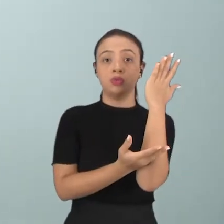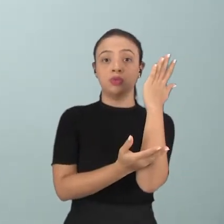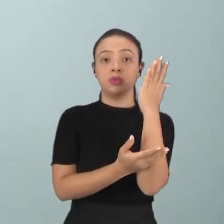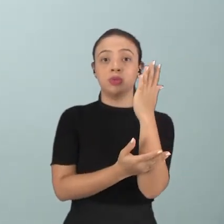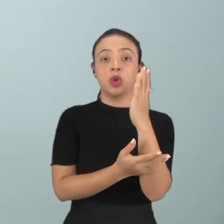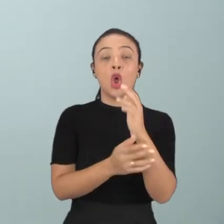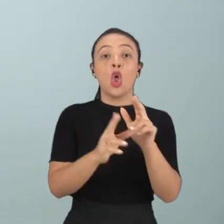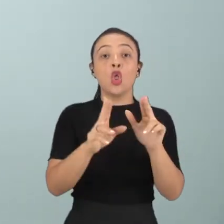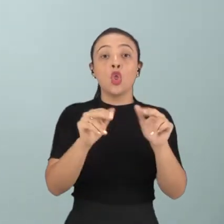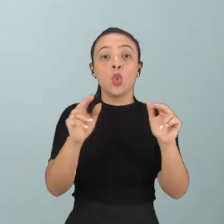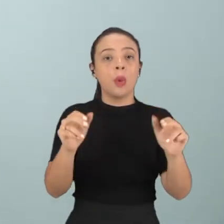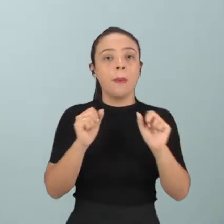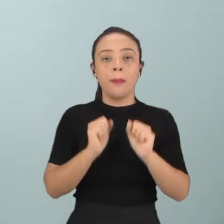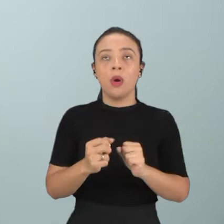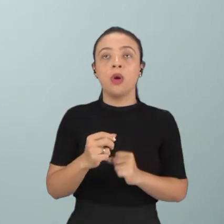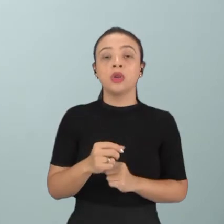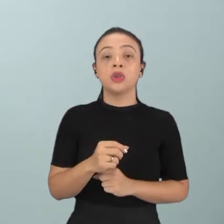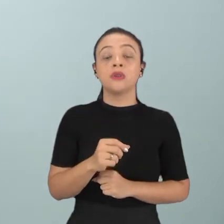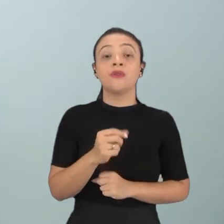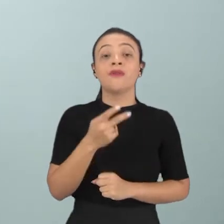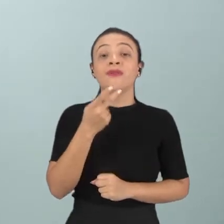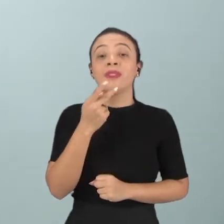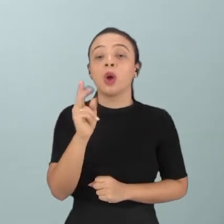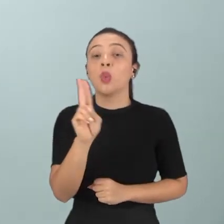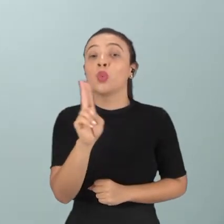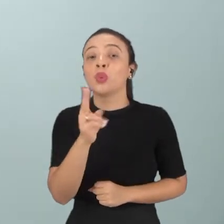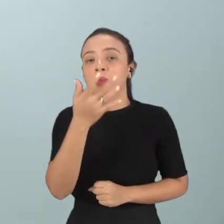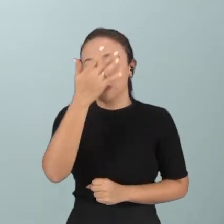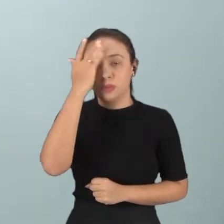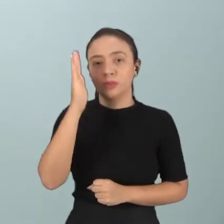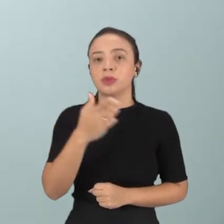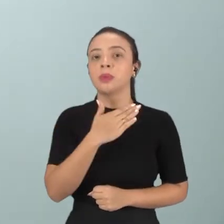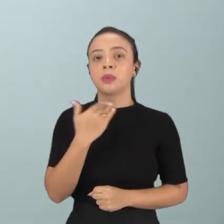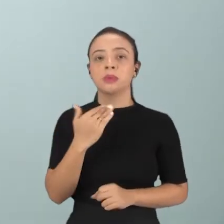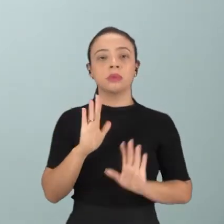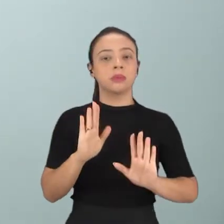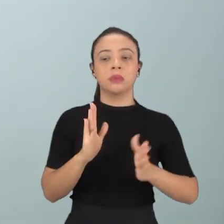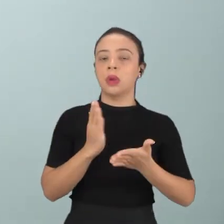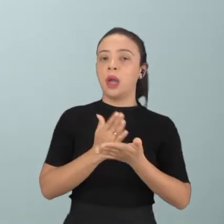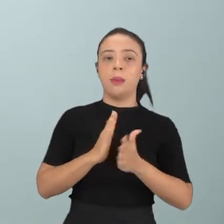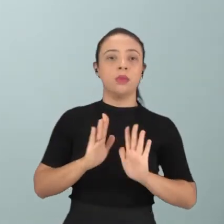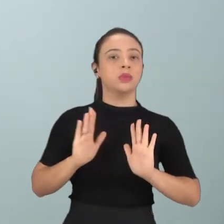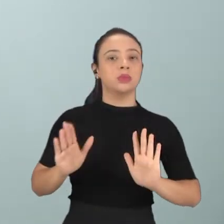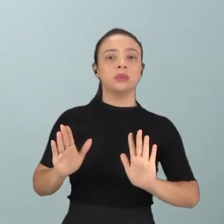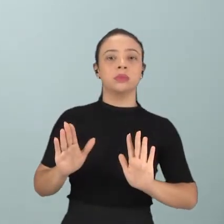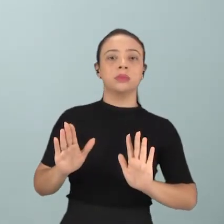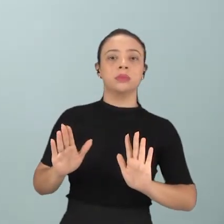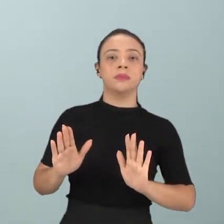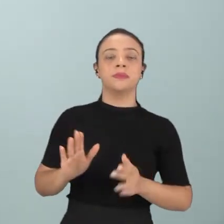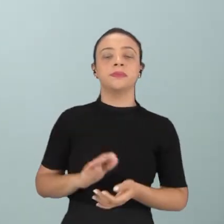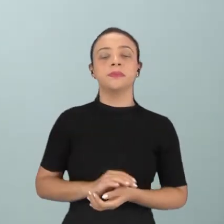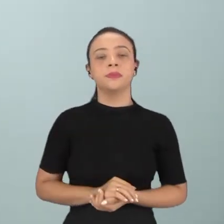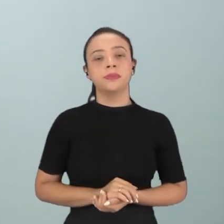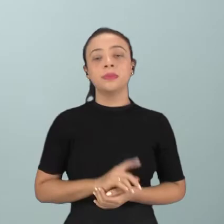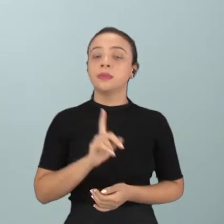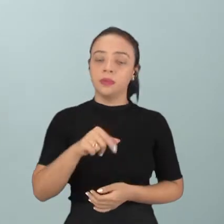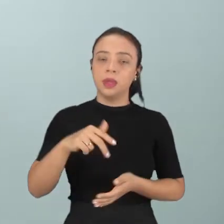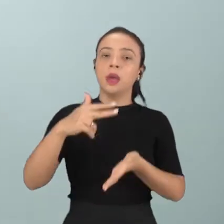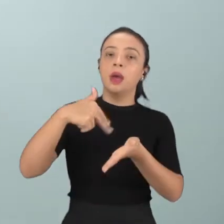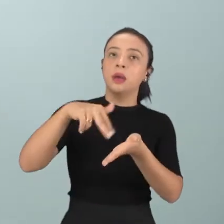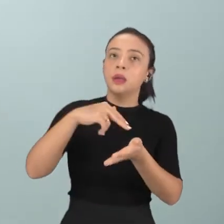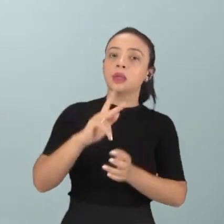mais pronunciam o nome daquele ente querido morto. É como se ele tivesse feito a passagem. Então, essa é a dança